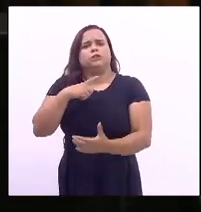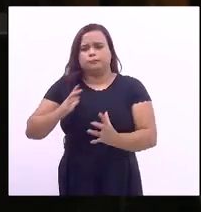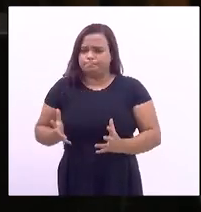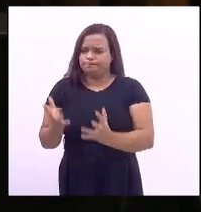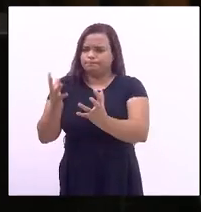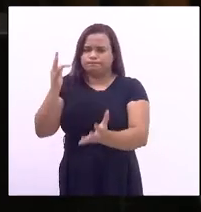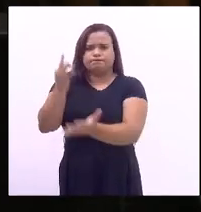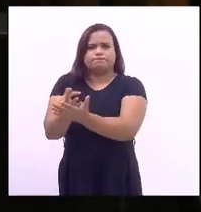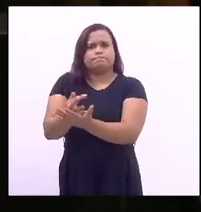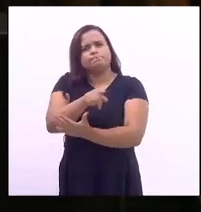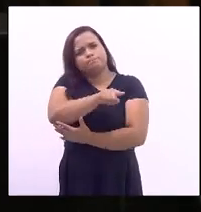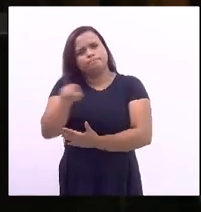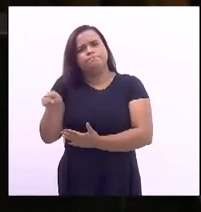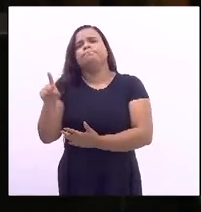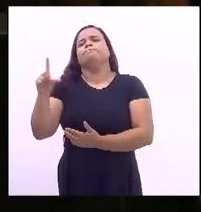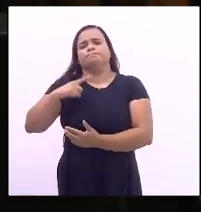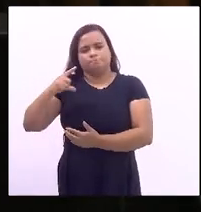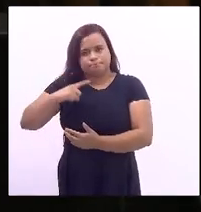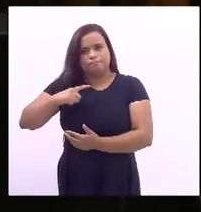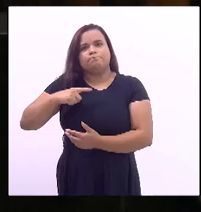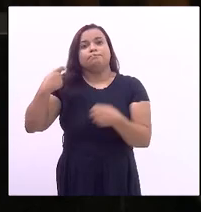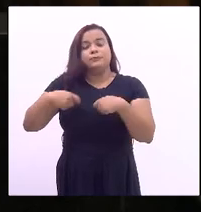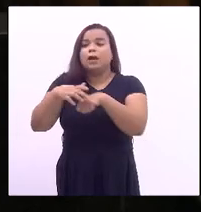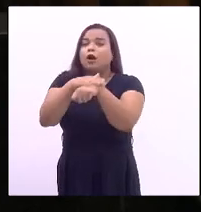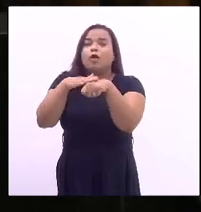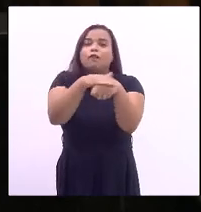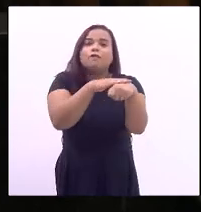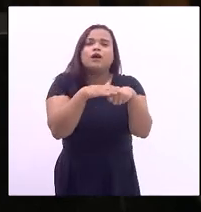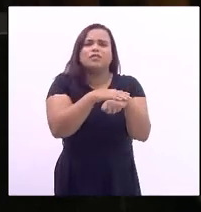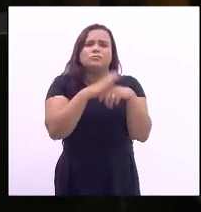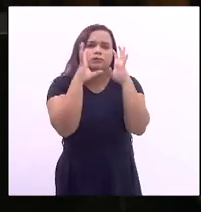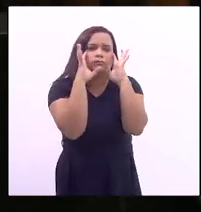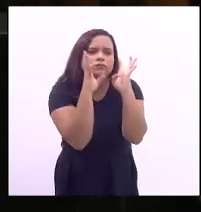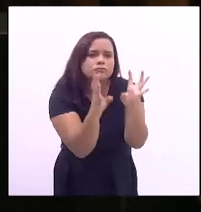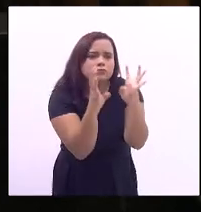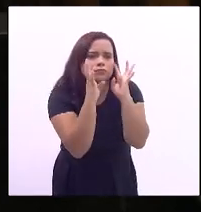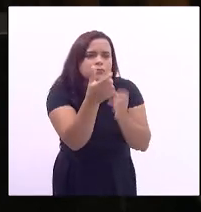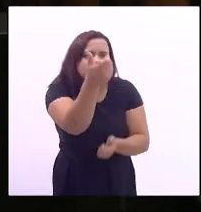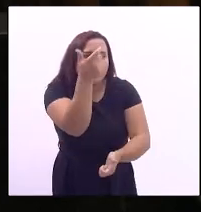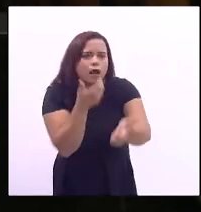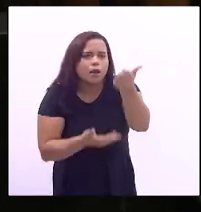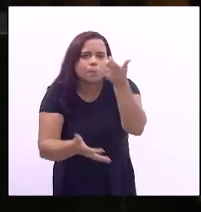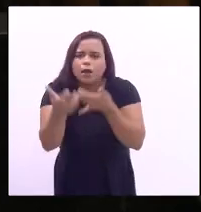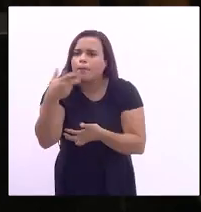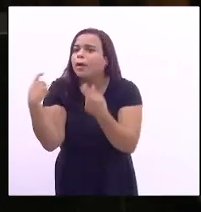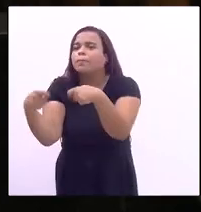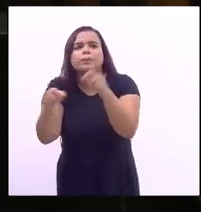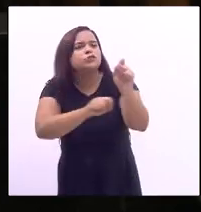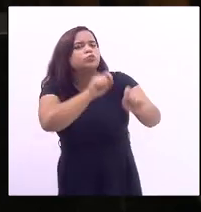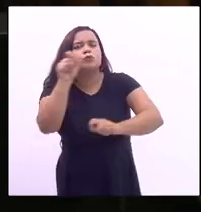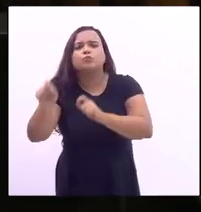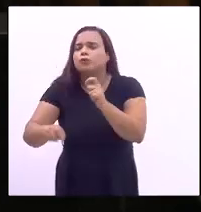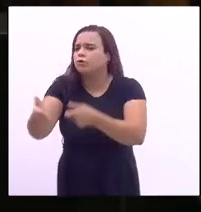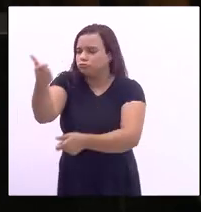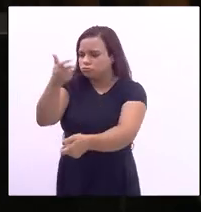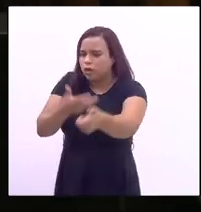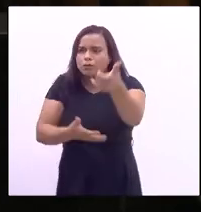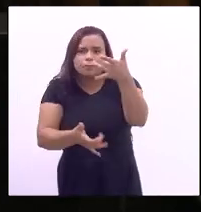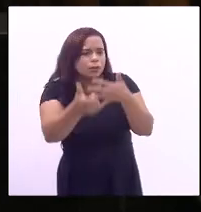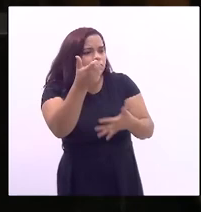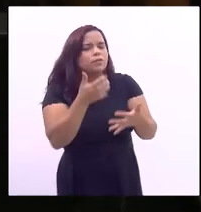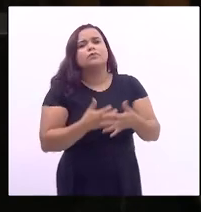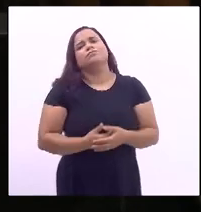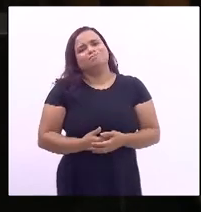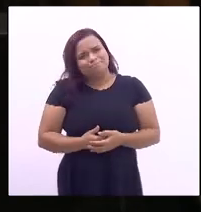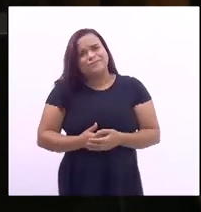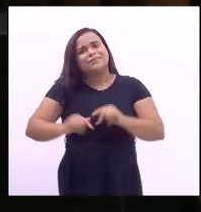credibilidade precisamos de diálogo ouvir as necessidades trabalhar em